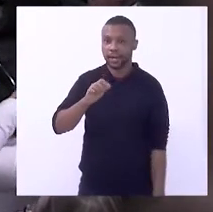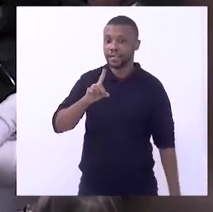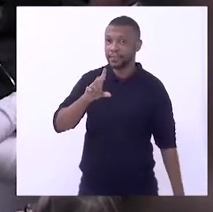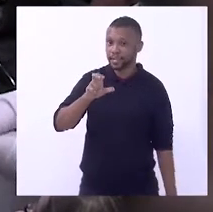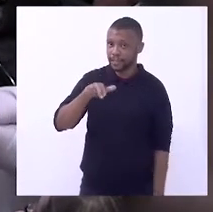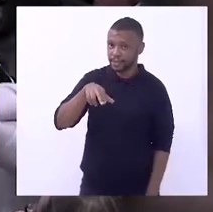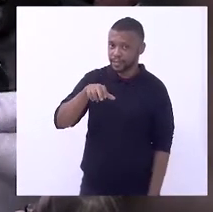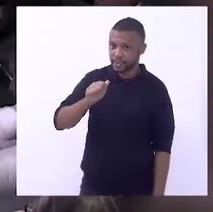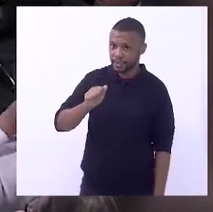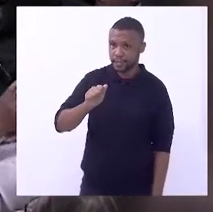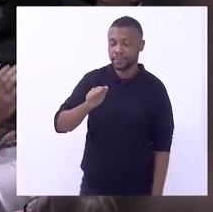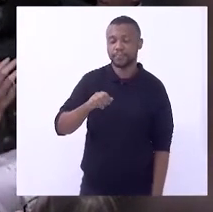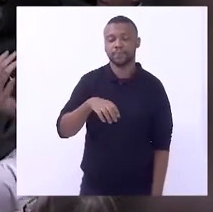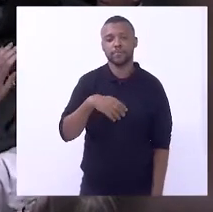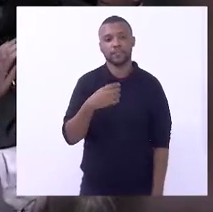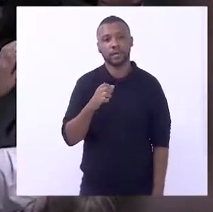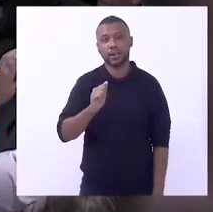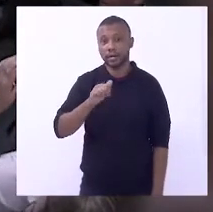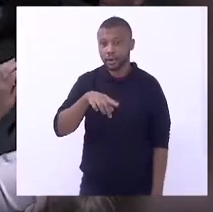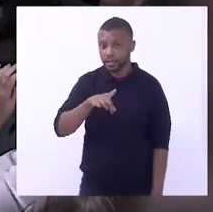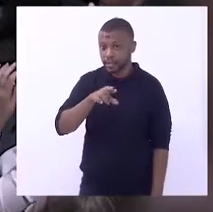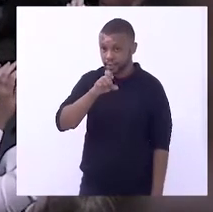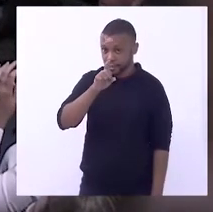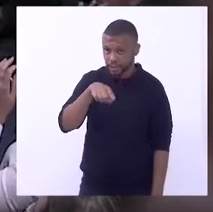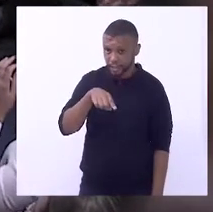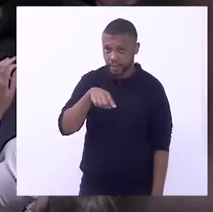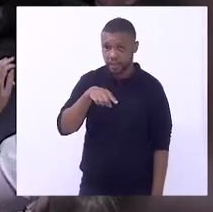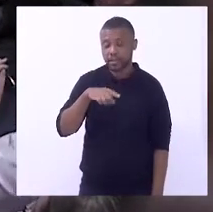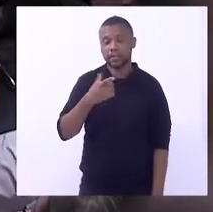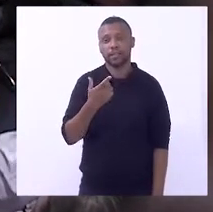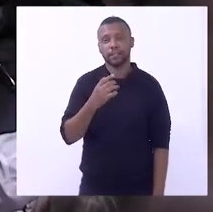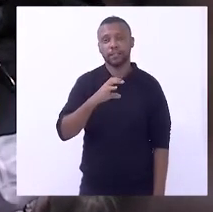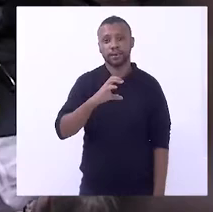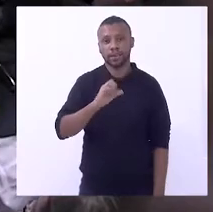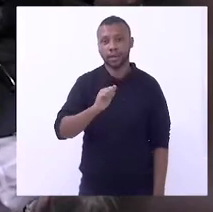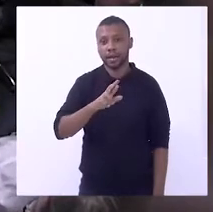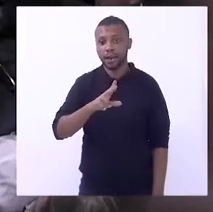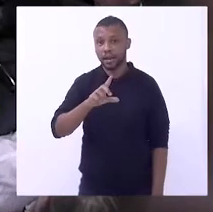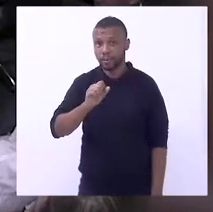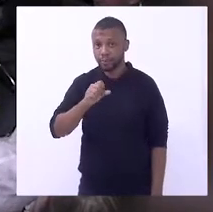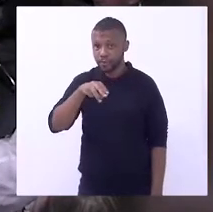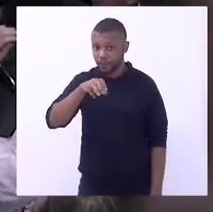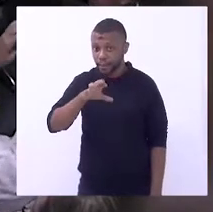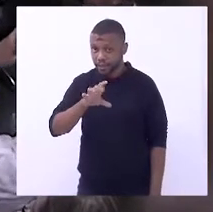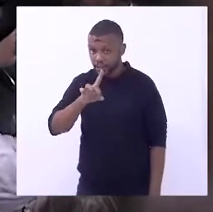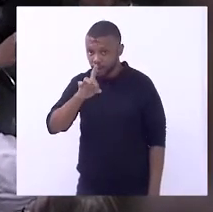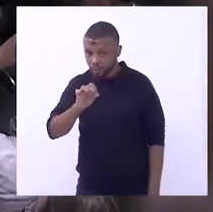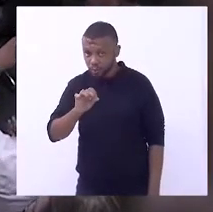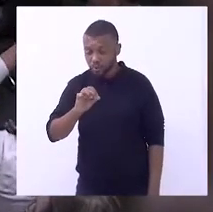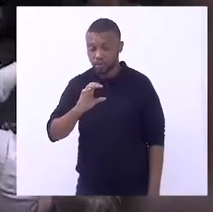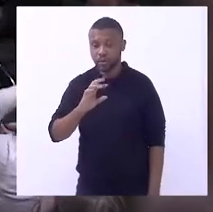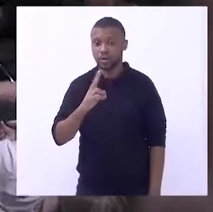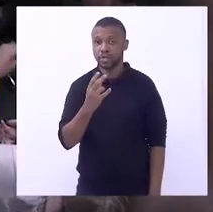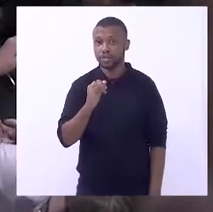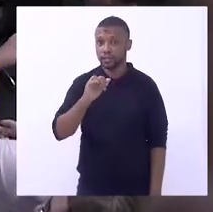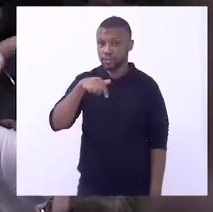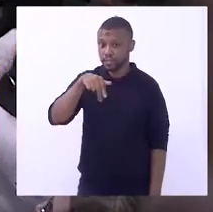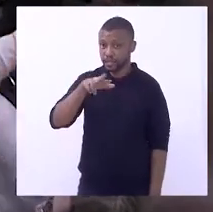André Correia. Bruno Dauari. Carlos Macedo. Chiquinho da